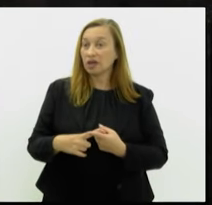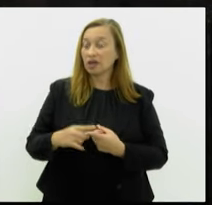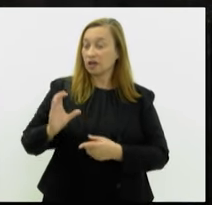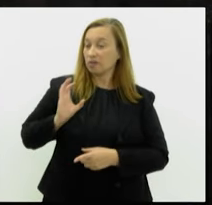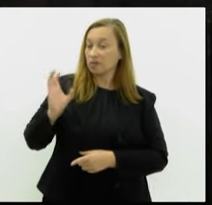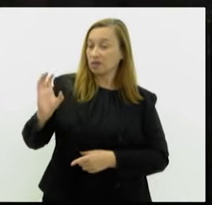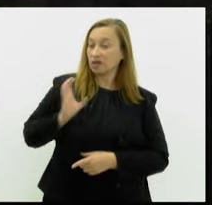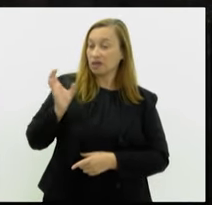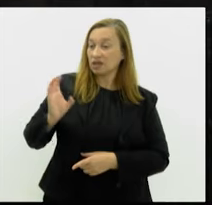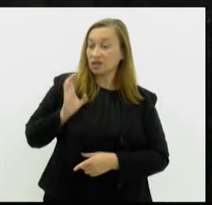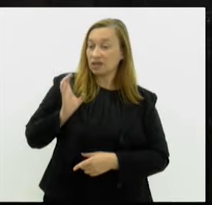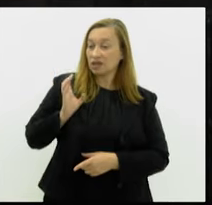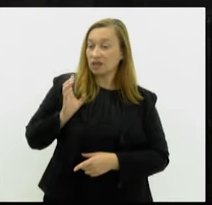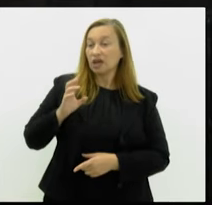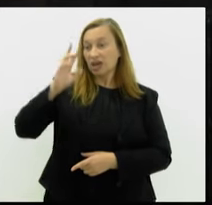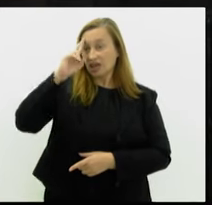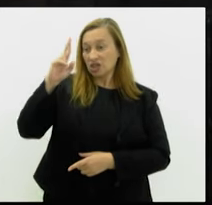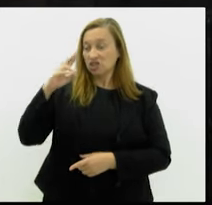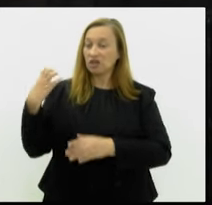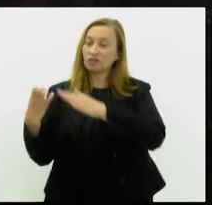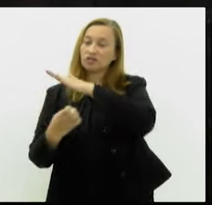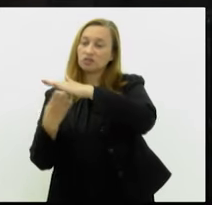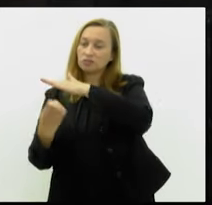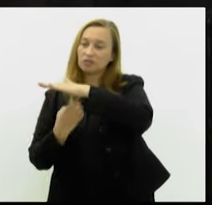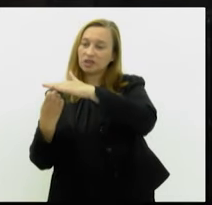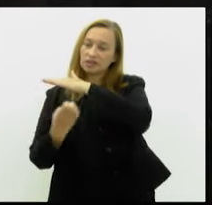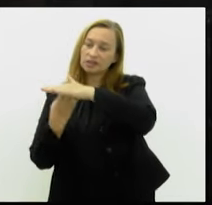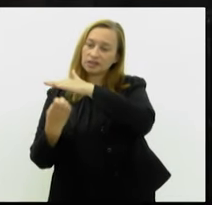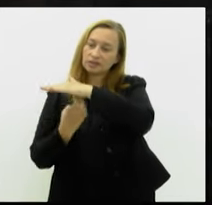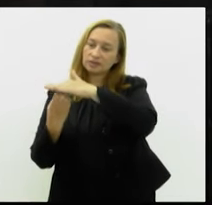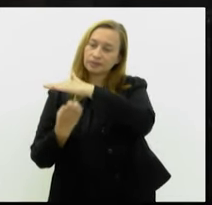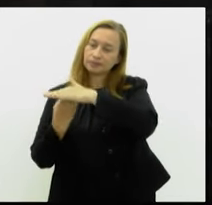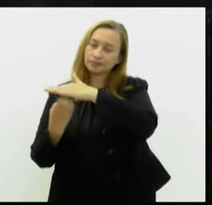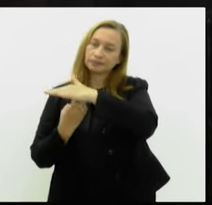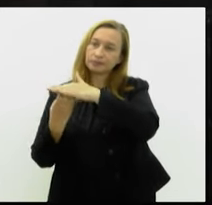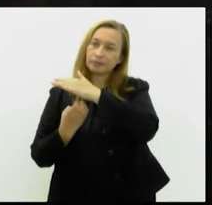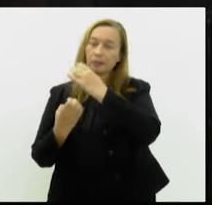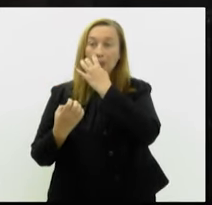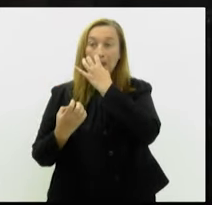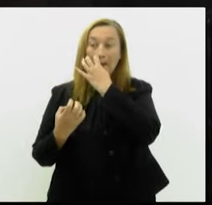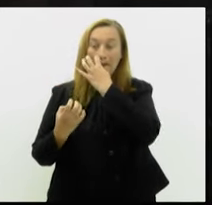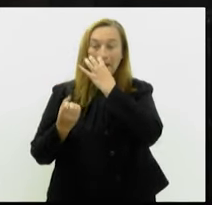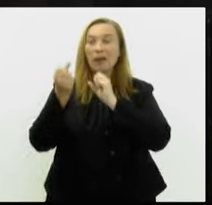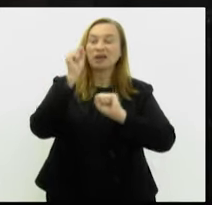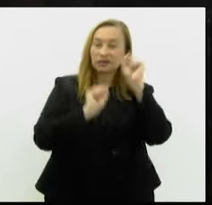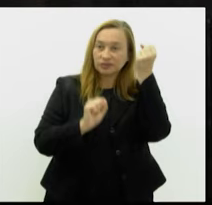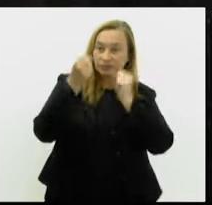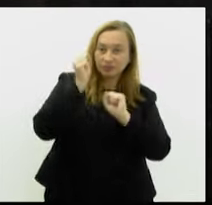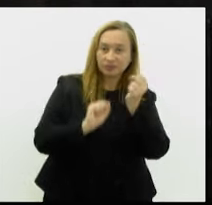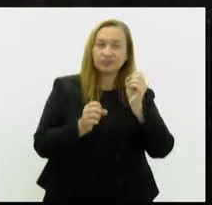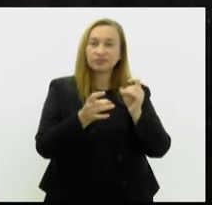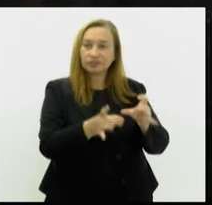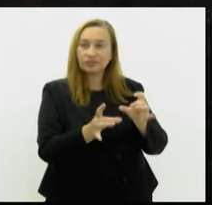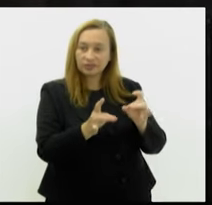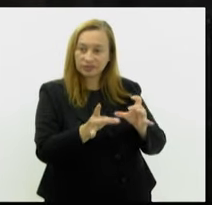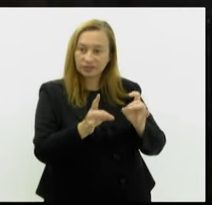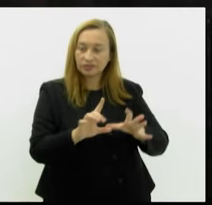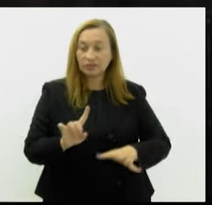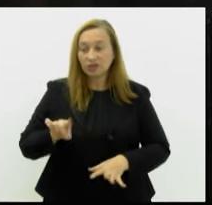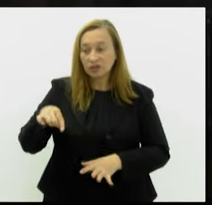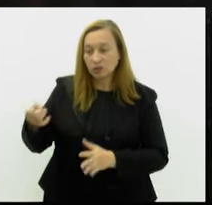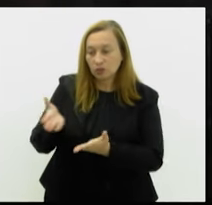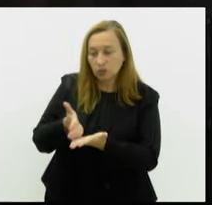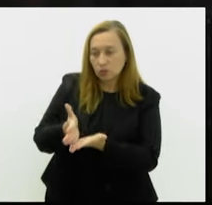produção, não é um rótulo vão, e é a indústria, o comércio, etc., os detentores dos meios de